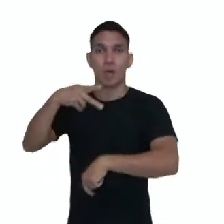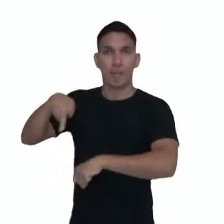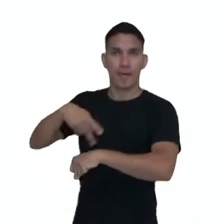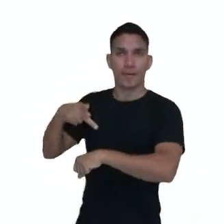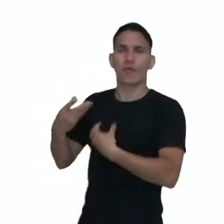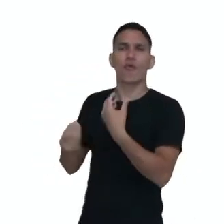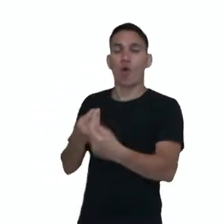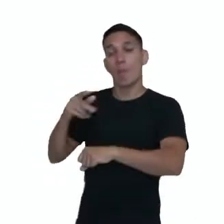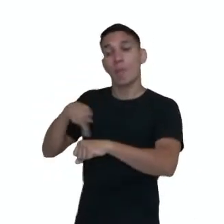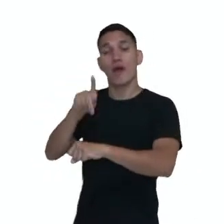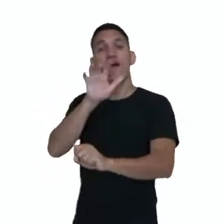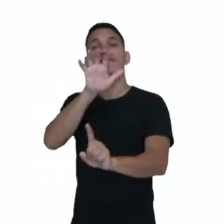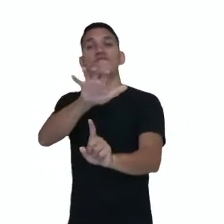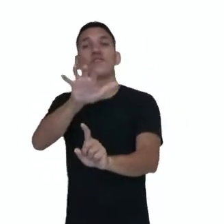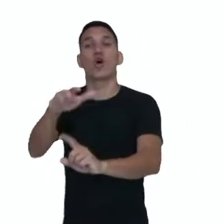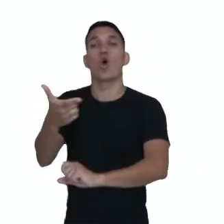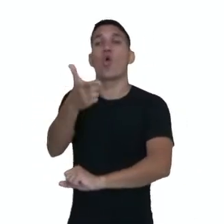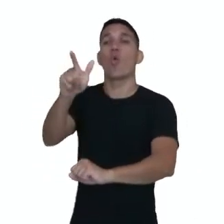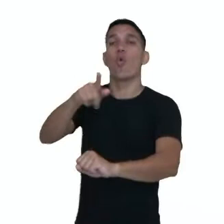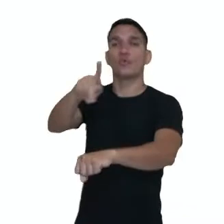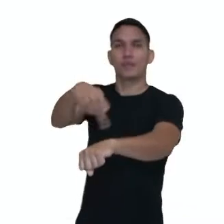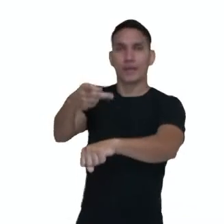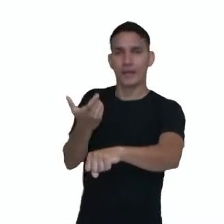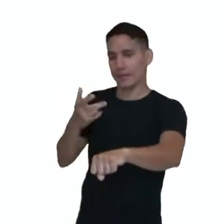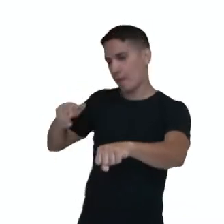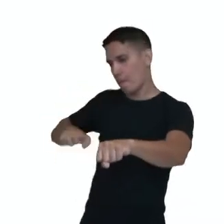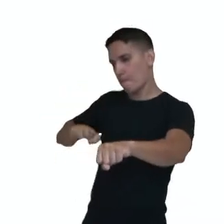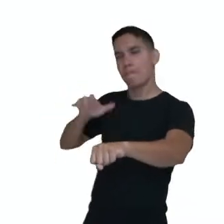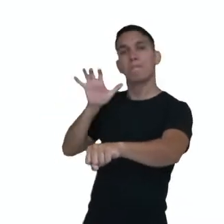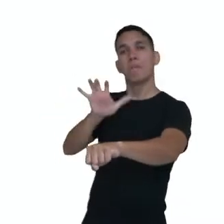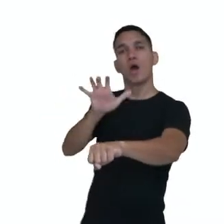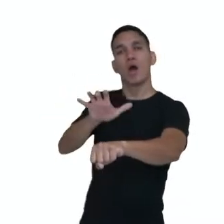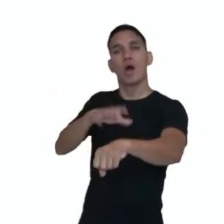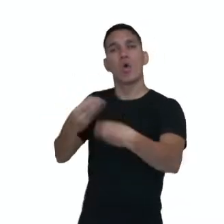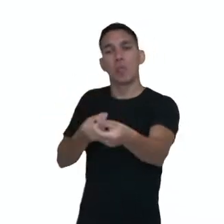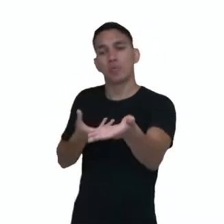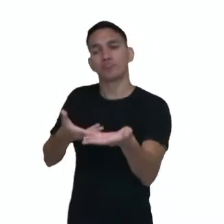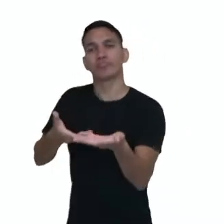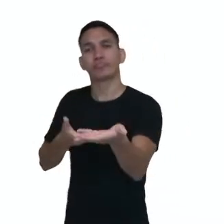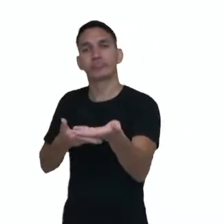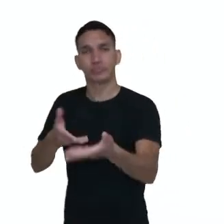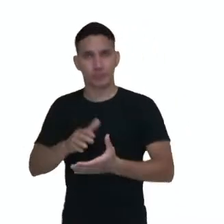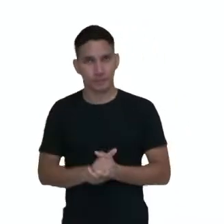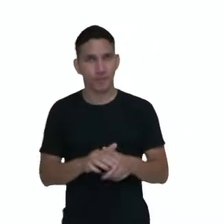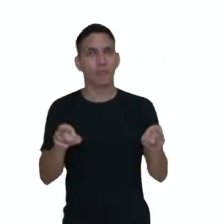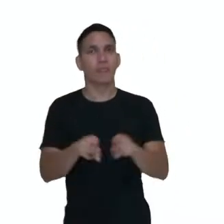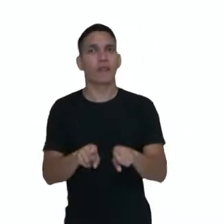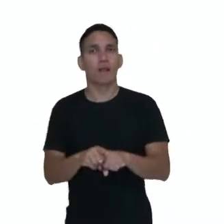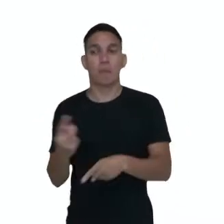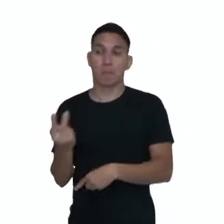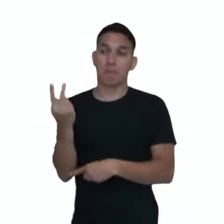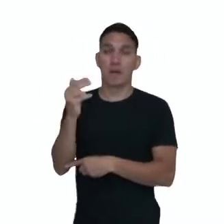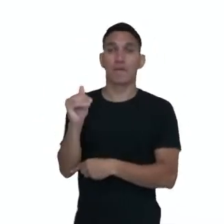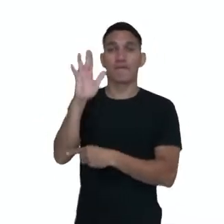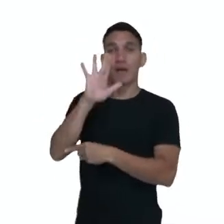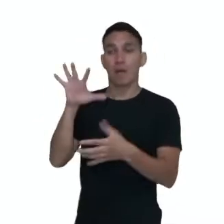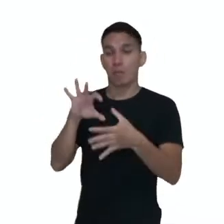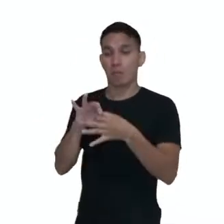exerce influência sobre outro, né? Como é que ele se dá as relações com outros países. Baseado, então, na valorização do